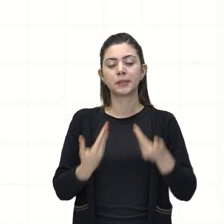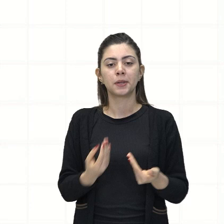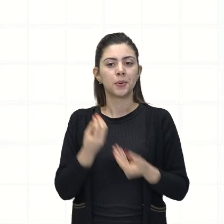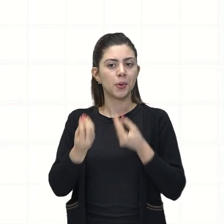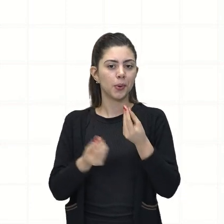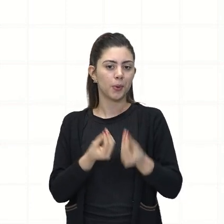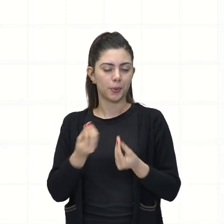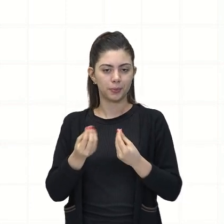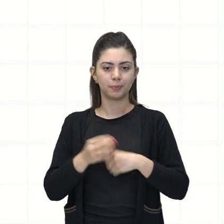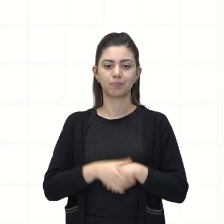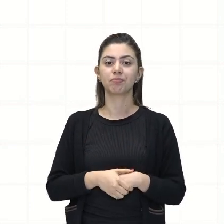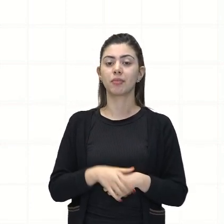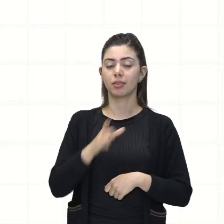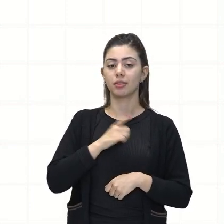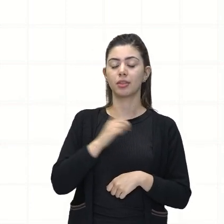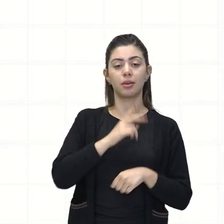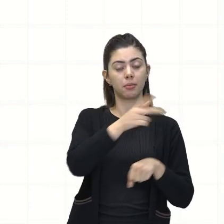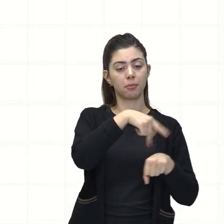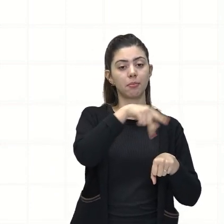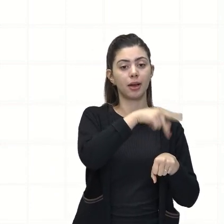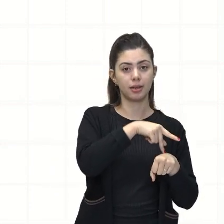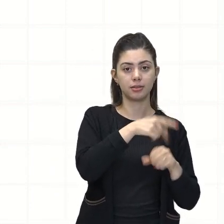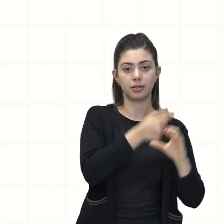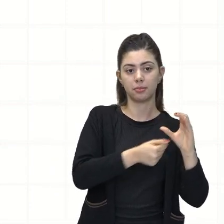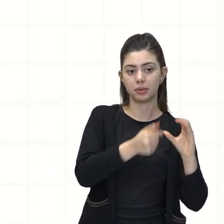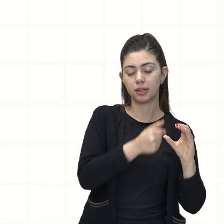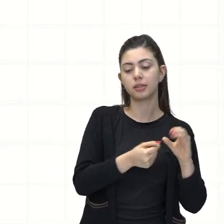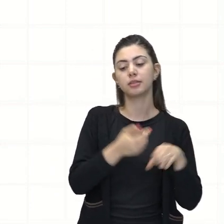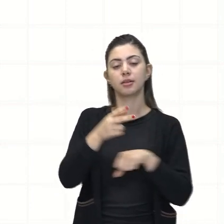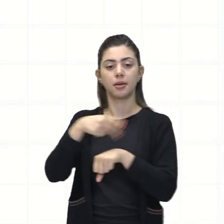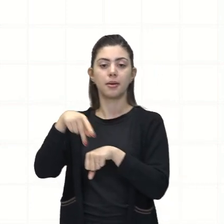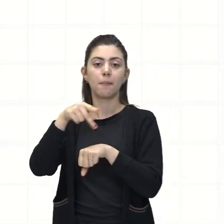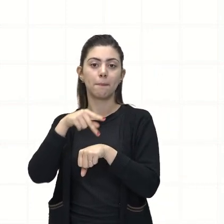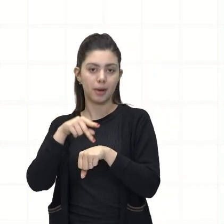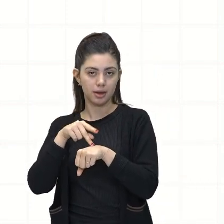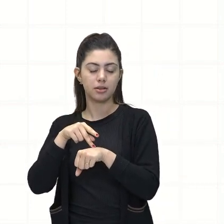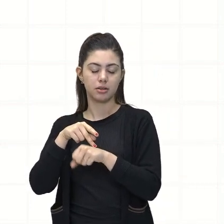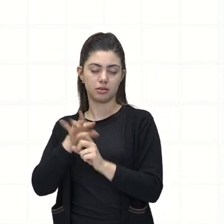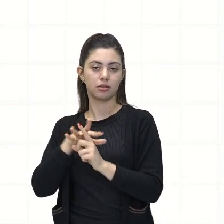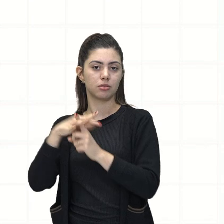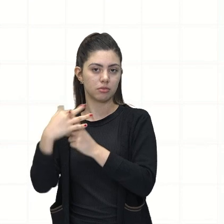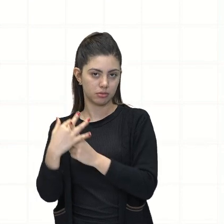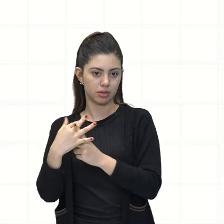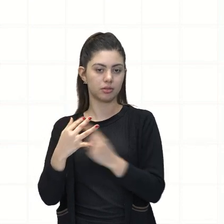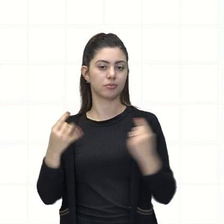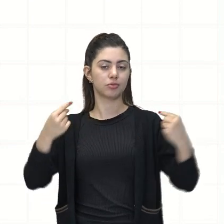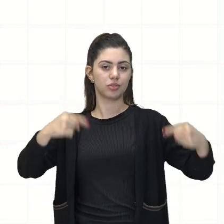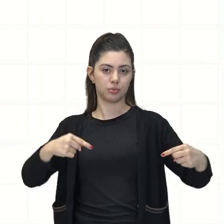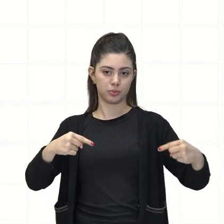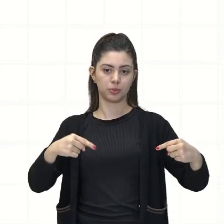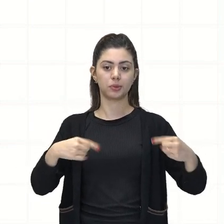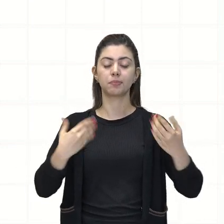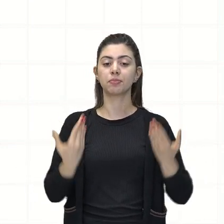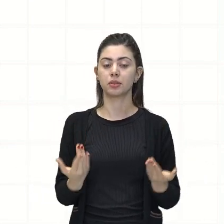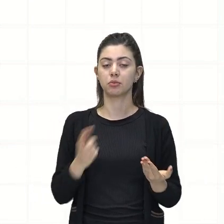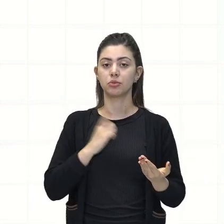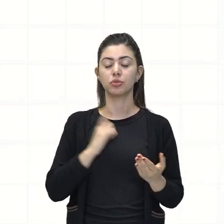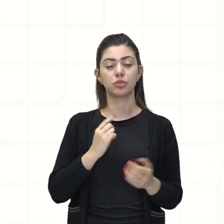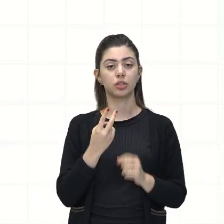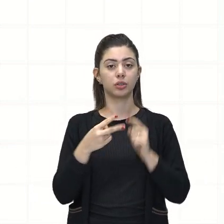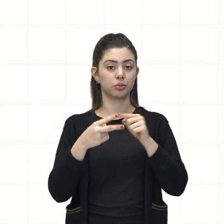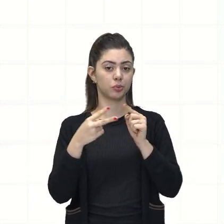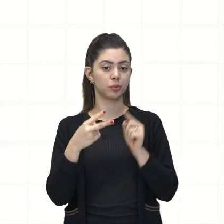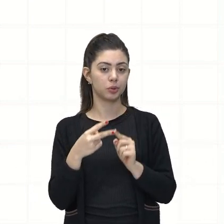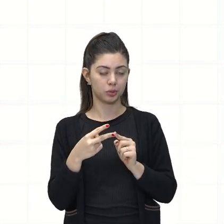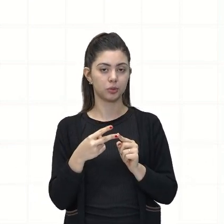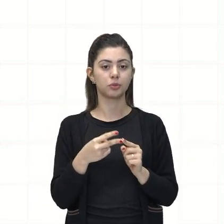dar entre os países capitalistas e os países socialistas. Então, a gente tinha dois blocos de poder. Um